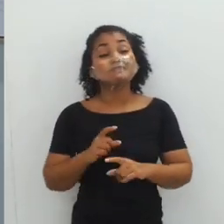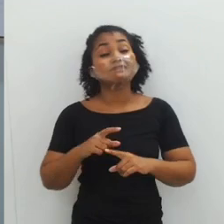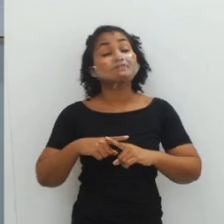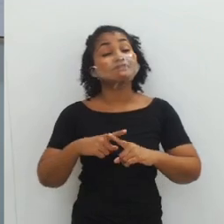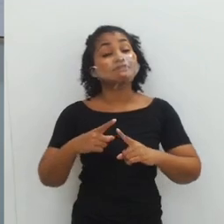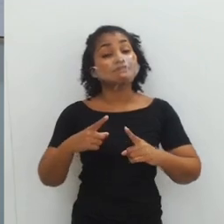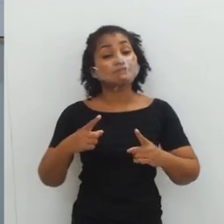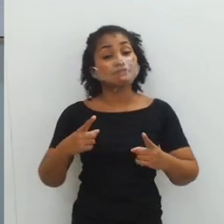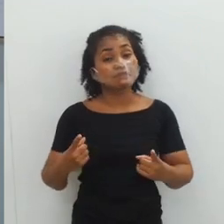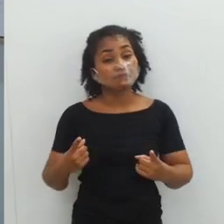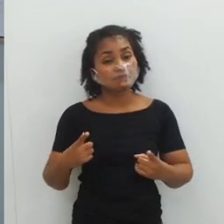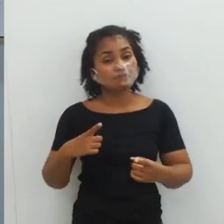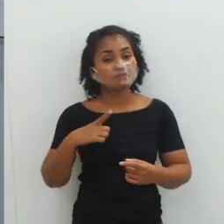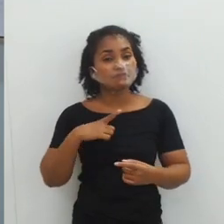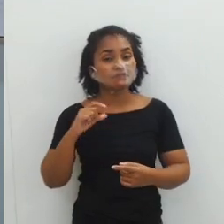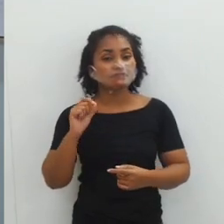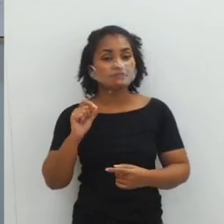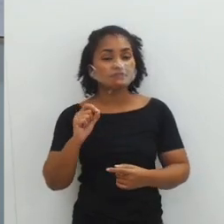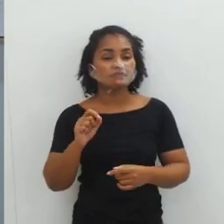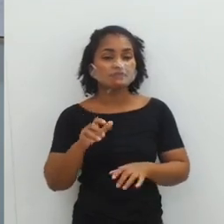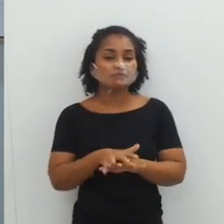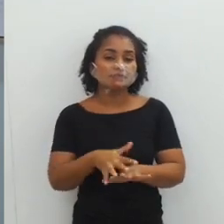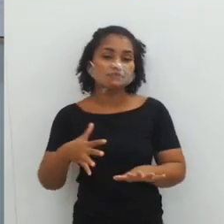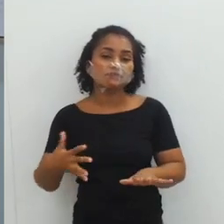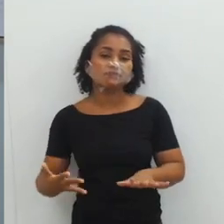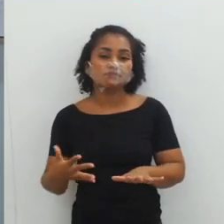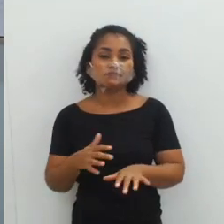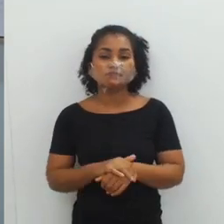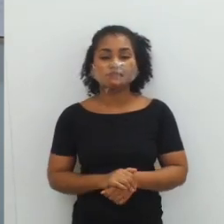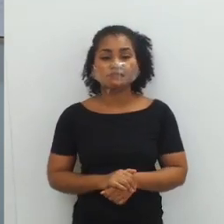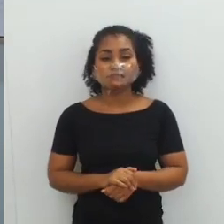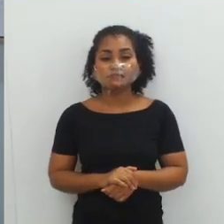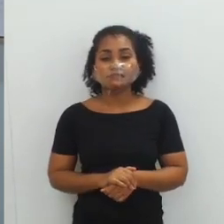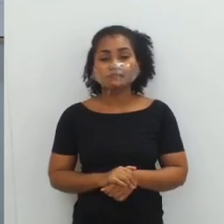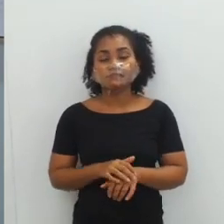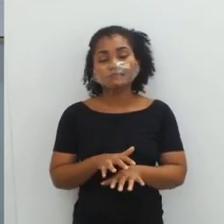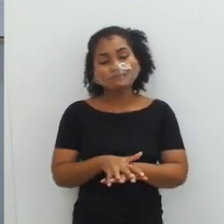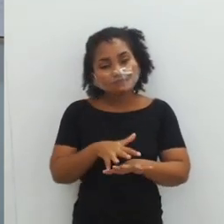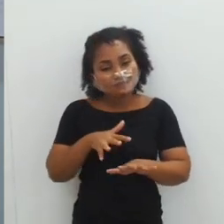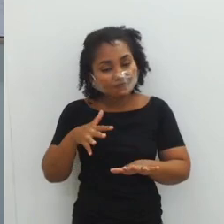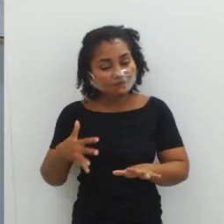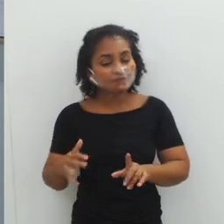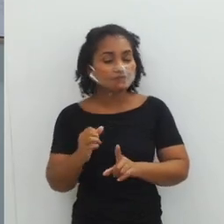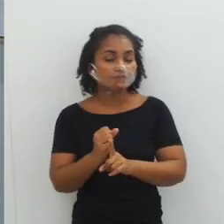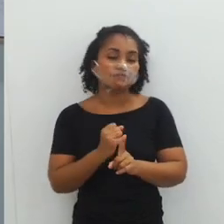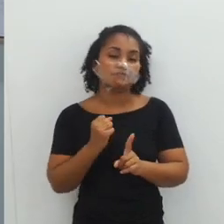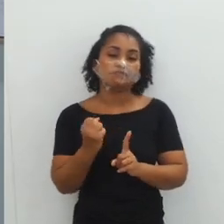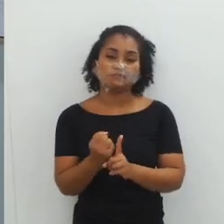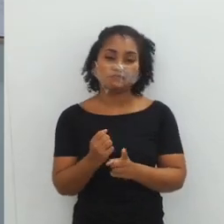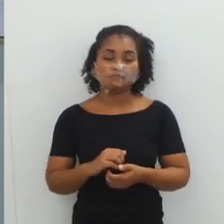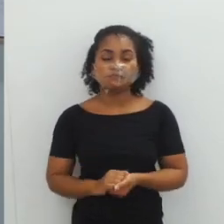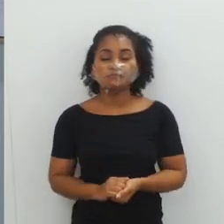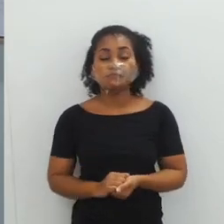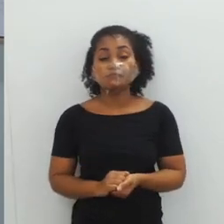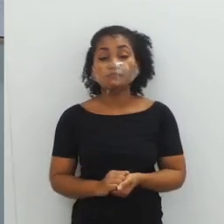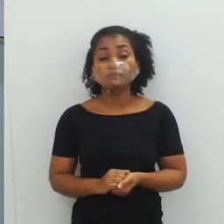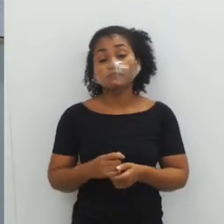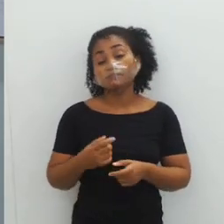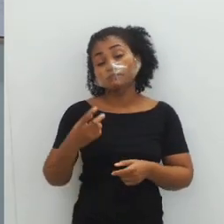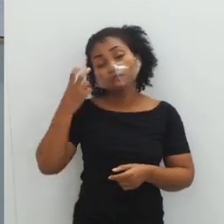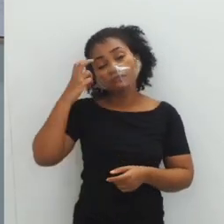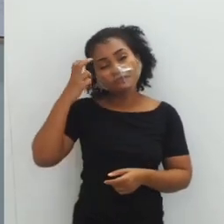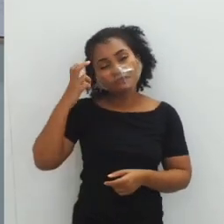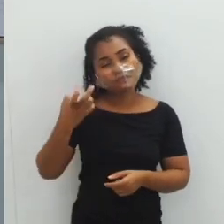Porém, ele é segregado, ele é colocado à margem da sociedade por uma cultura